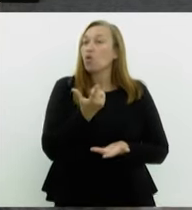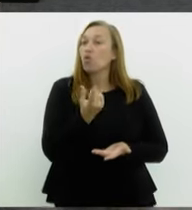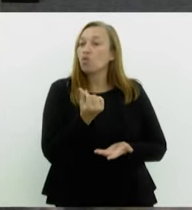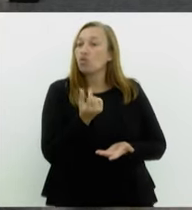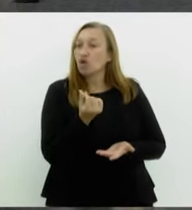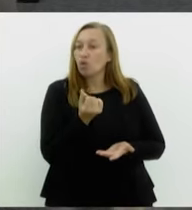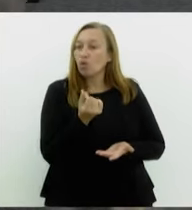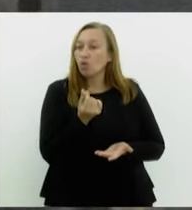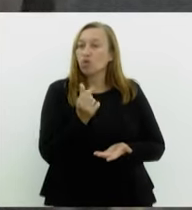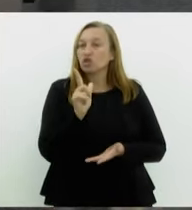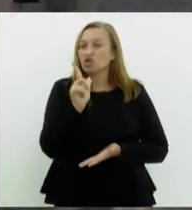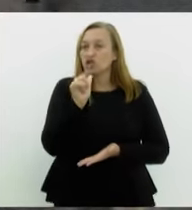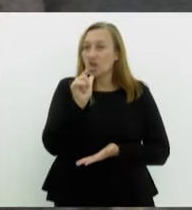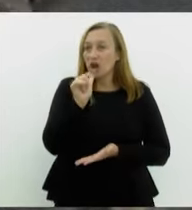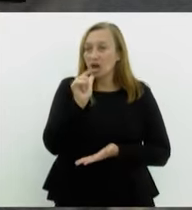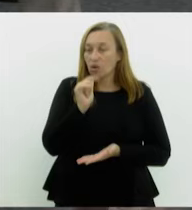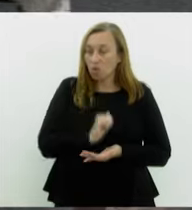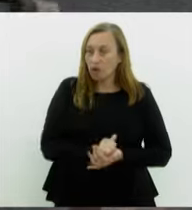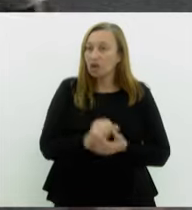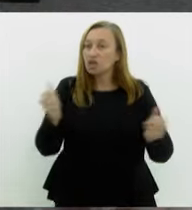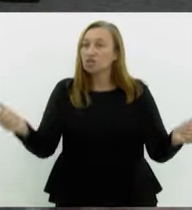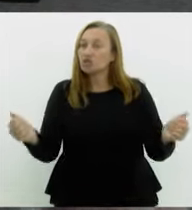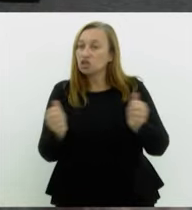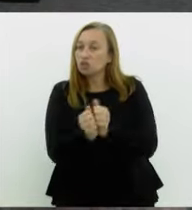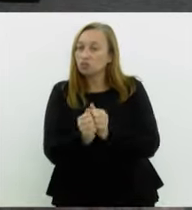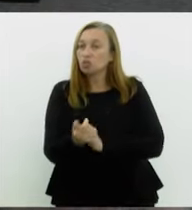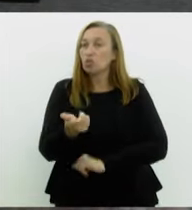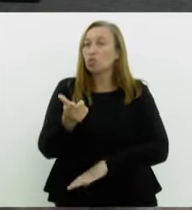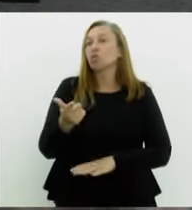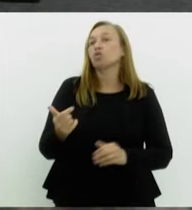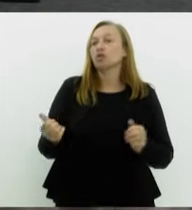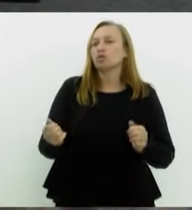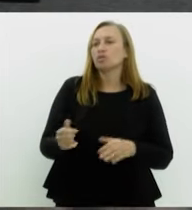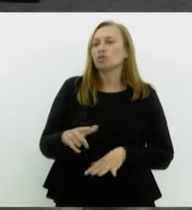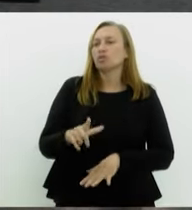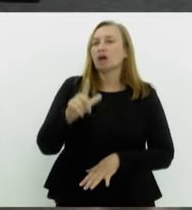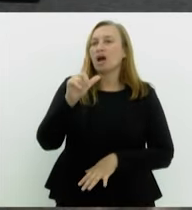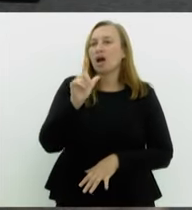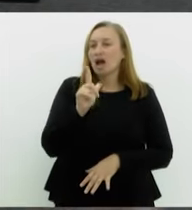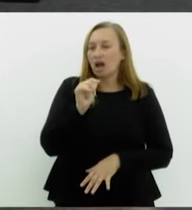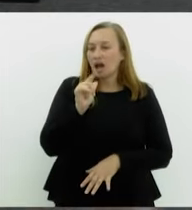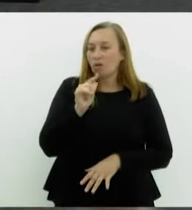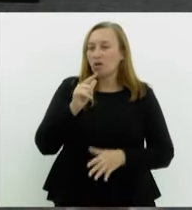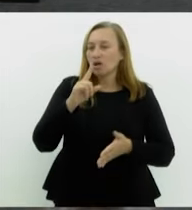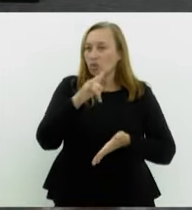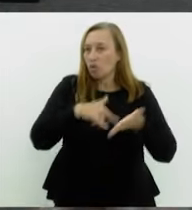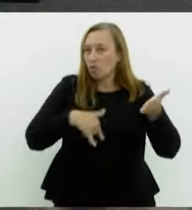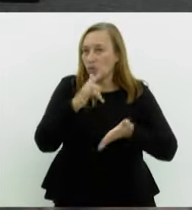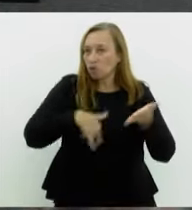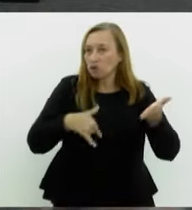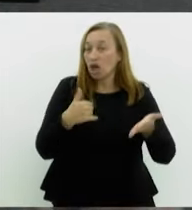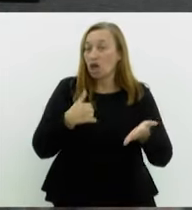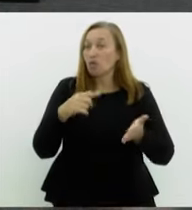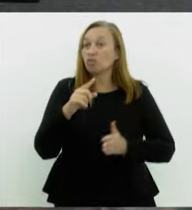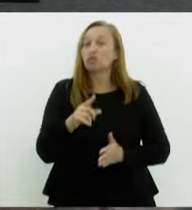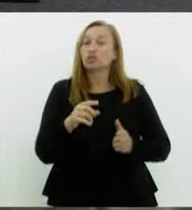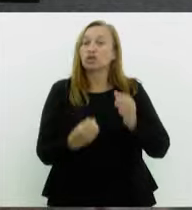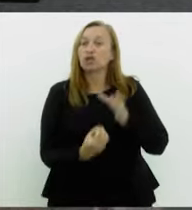legal, constitucional, e vem junto com a conta da água. Eu mesmo entrei com uma emenda para excluir essa, e eu sei que